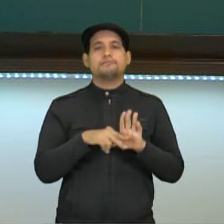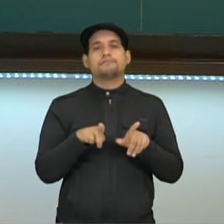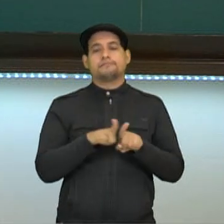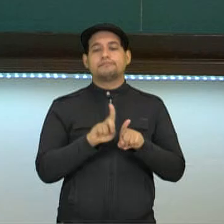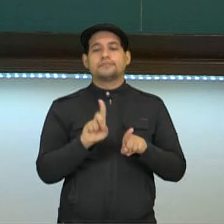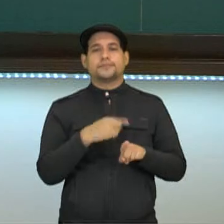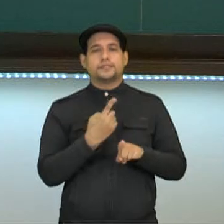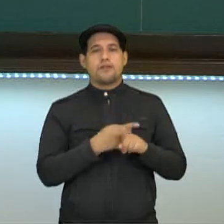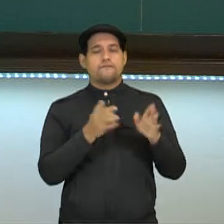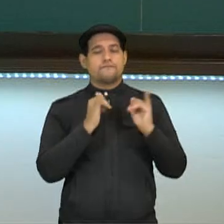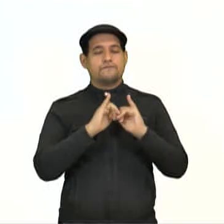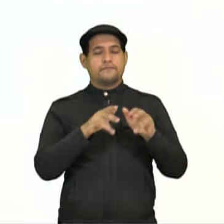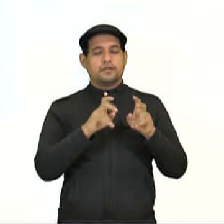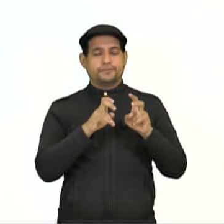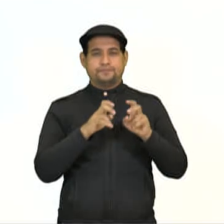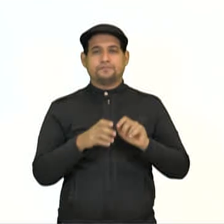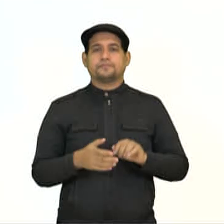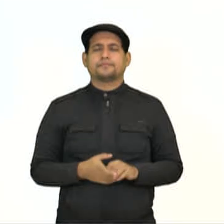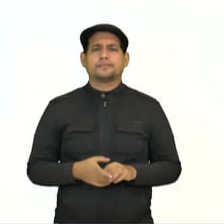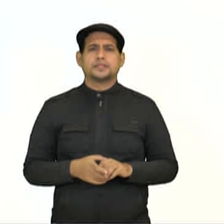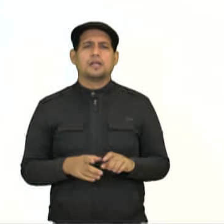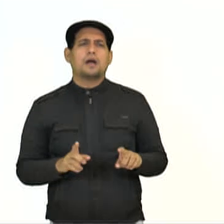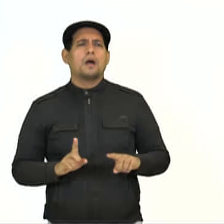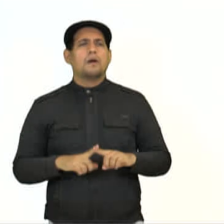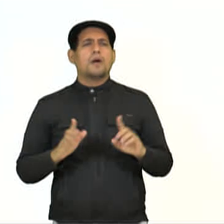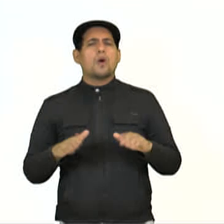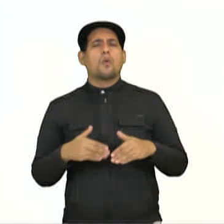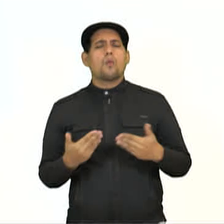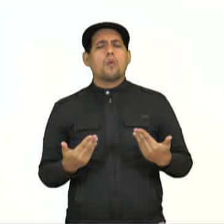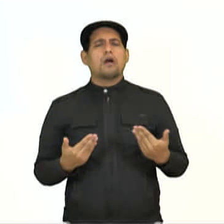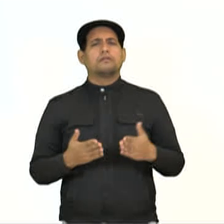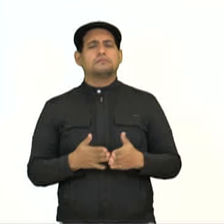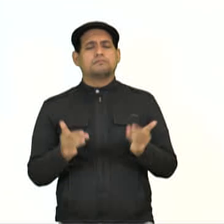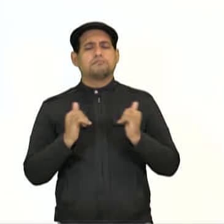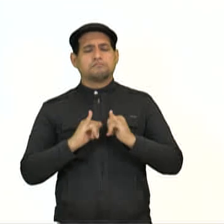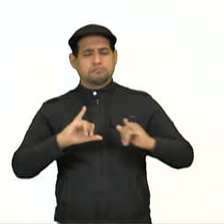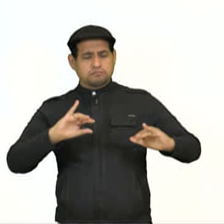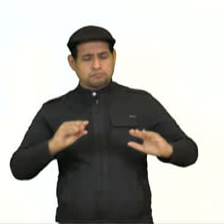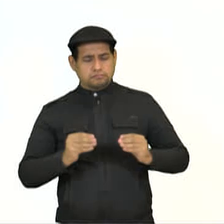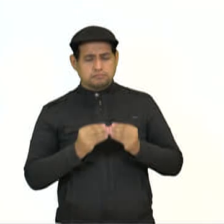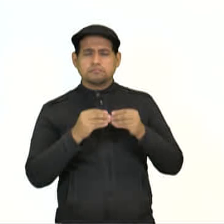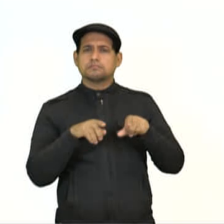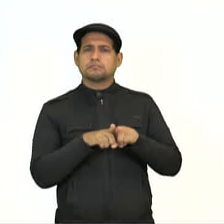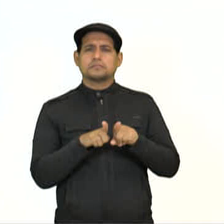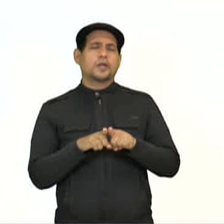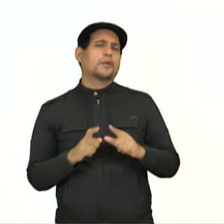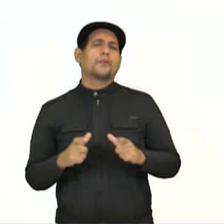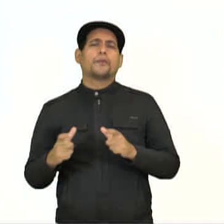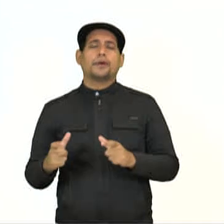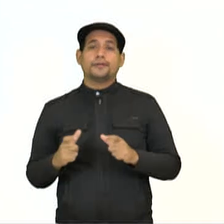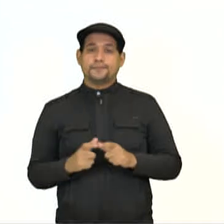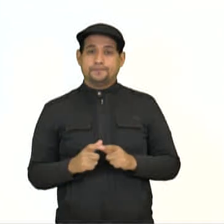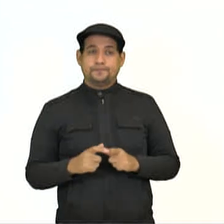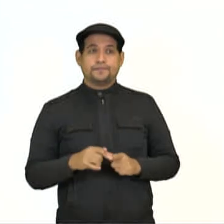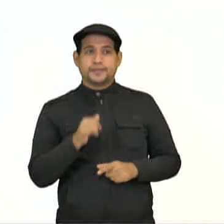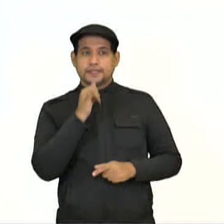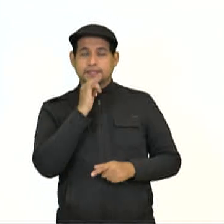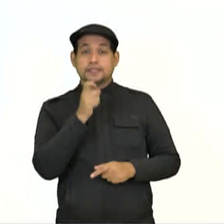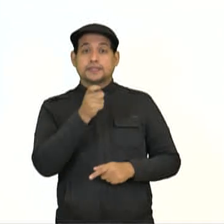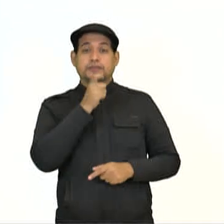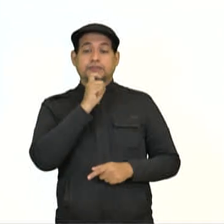a nossa informação. E quais itens adicionais estão inclusos no imóvel?